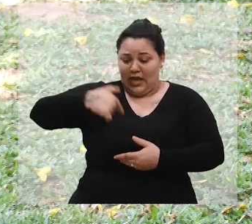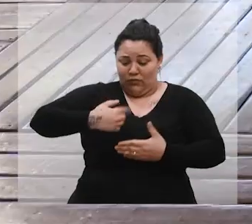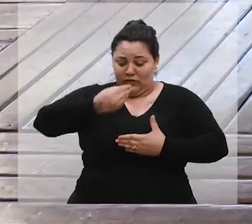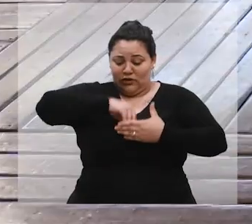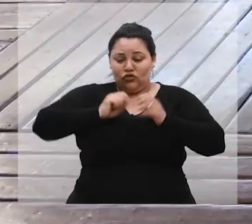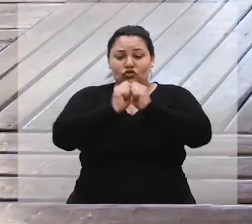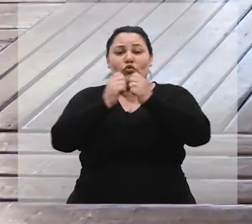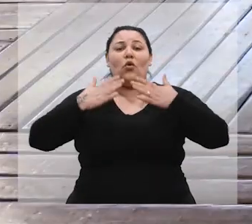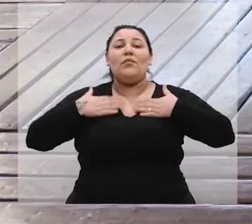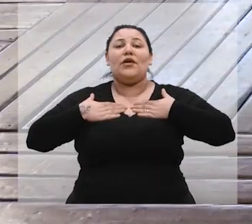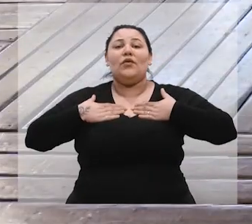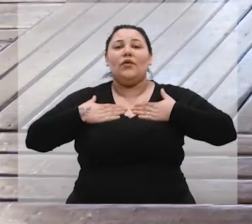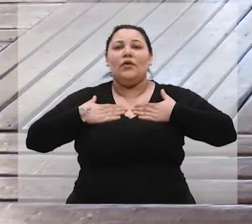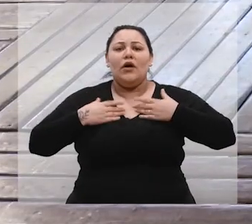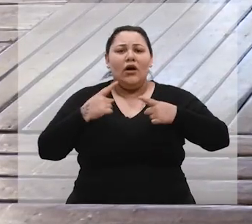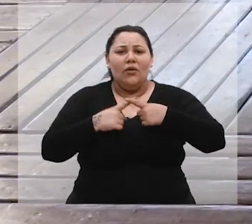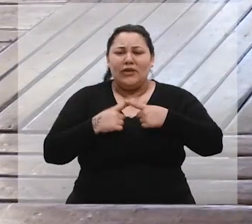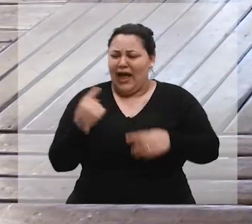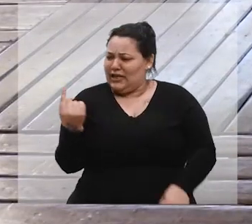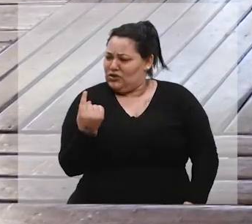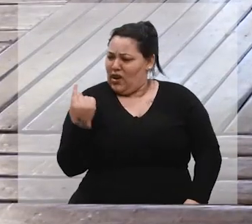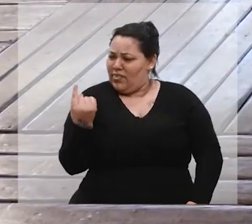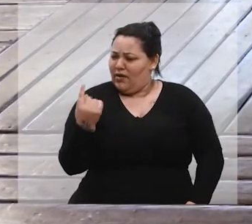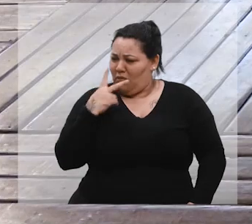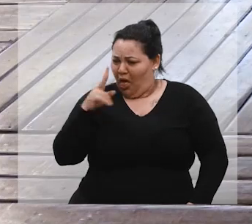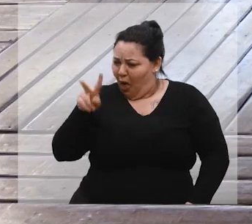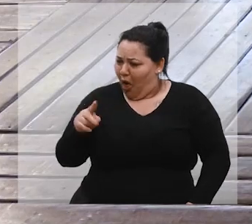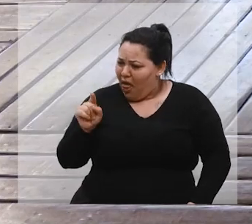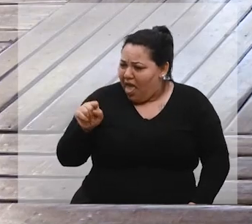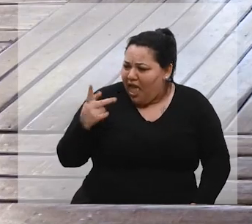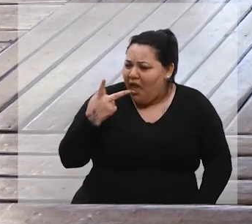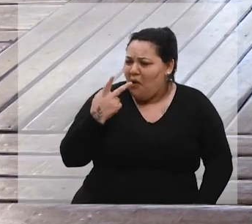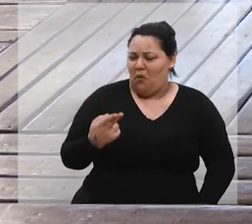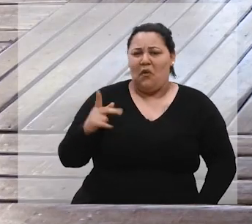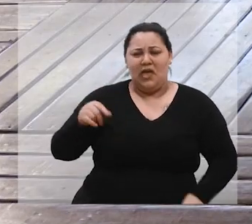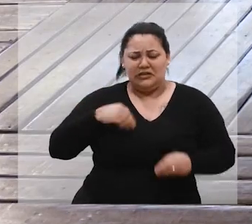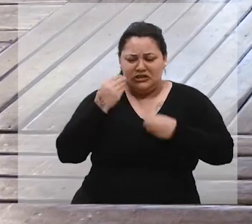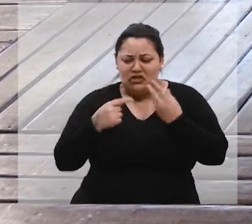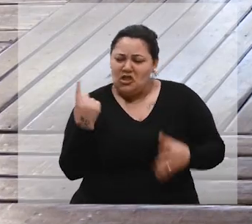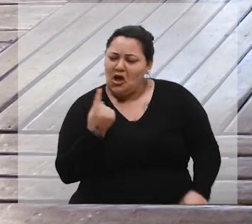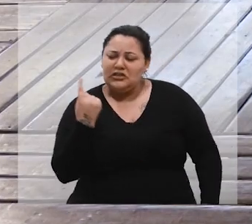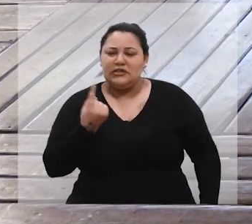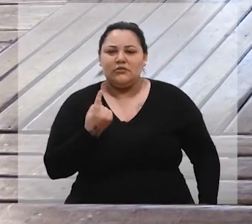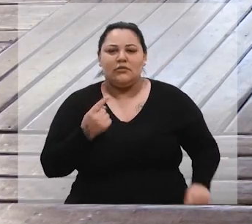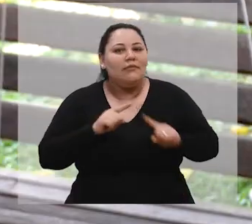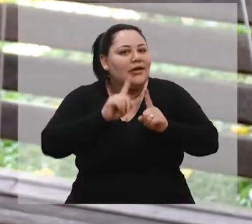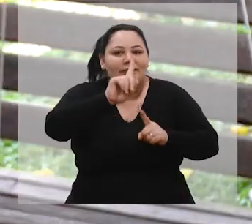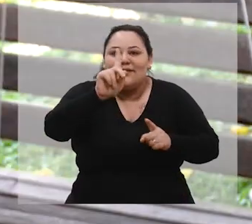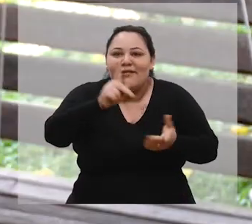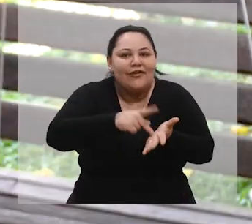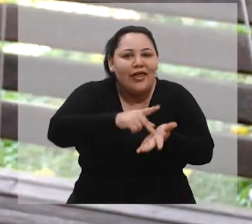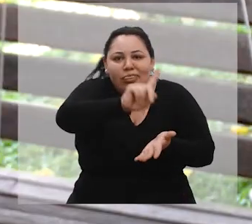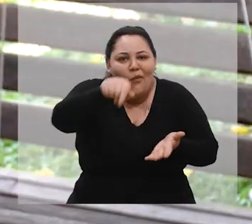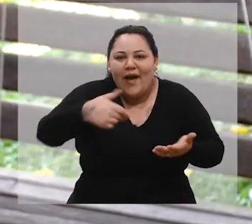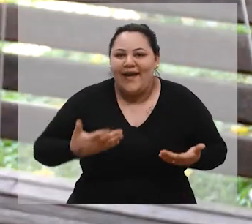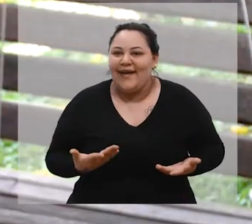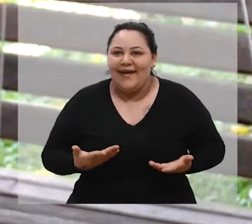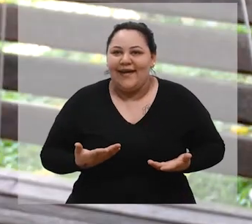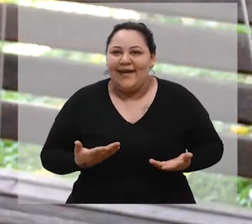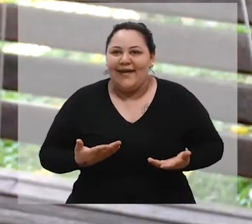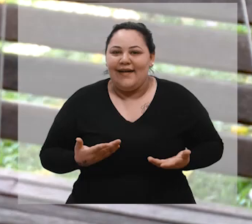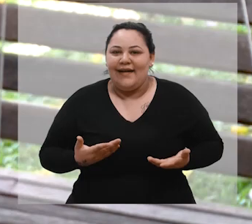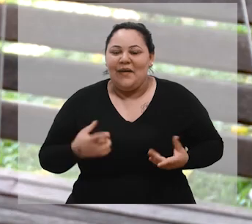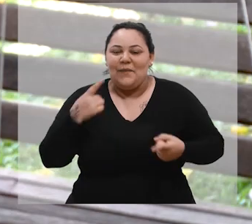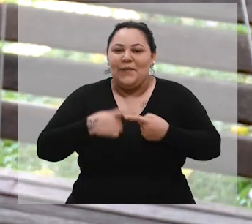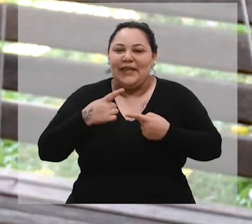ruim? Sim, porque a solidão parece uma coisa ruim. Quando falam solidão, nossa, é ruim sentir isso, é ruim estar sozinho. Mas não é uma...